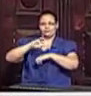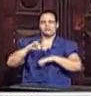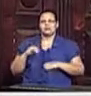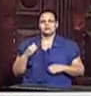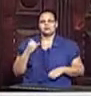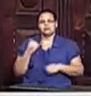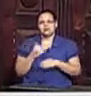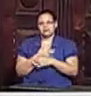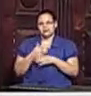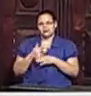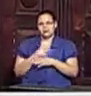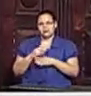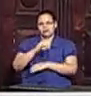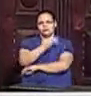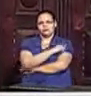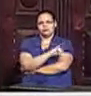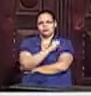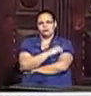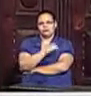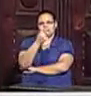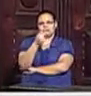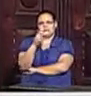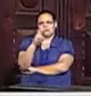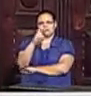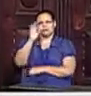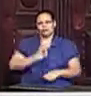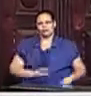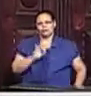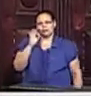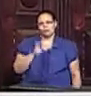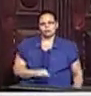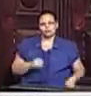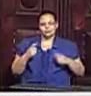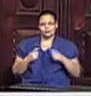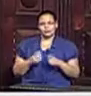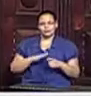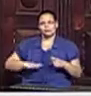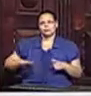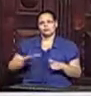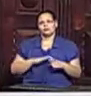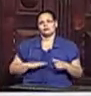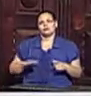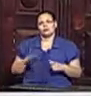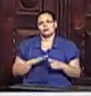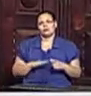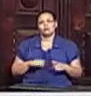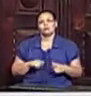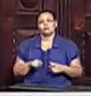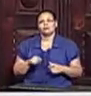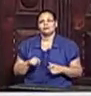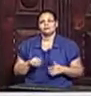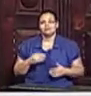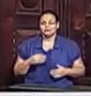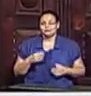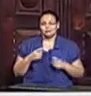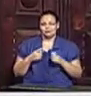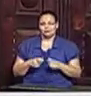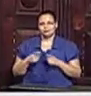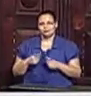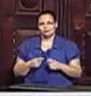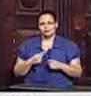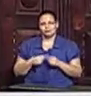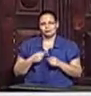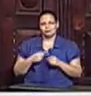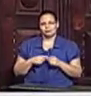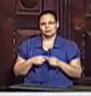do Rio de Janeiro, e 75% na região metropolitana, com grande incidência no município,